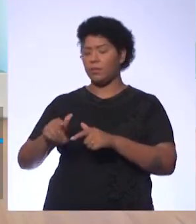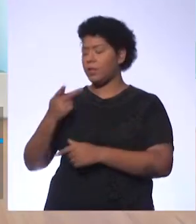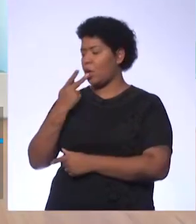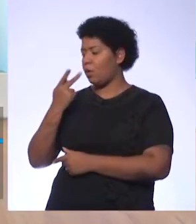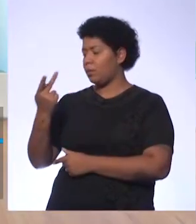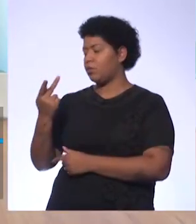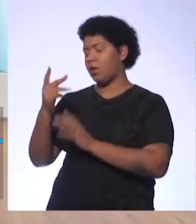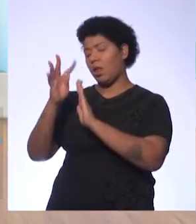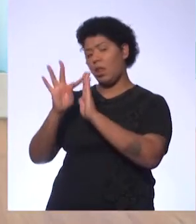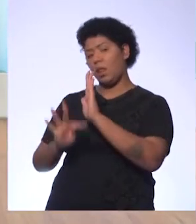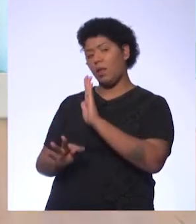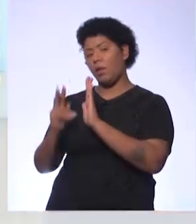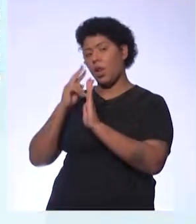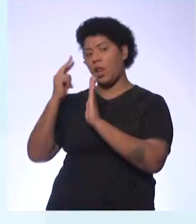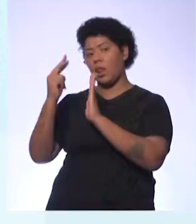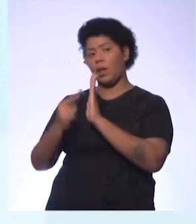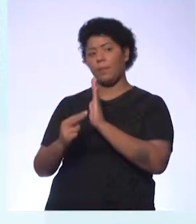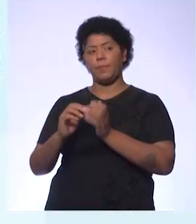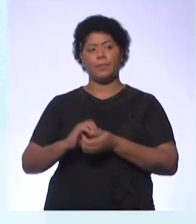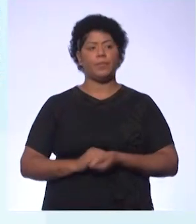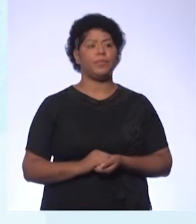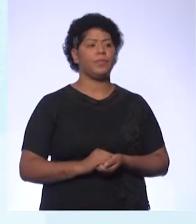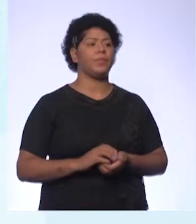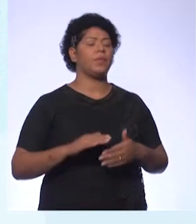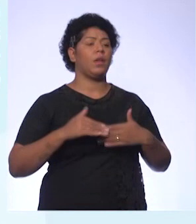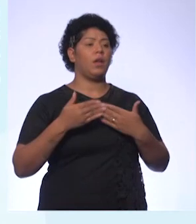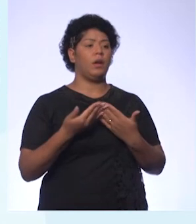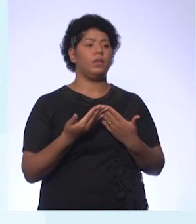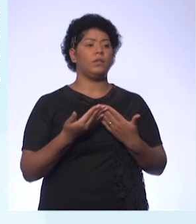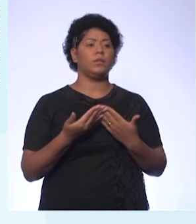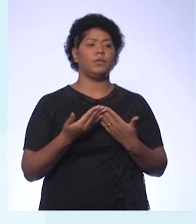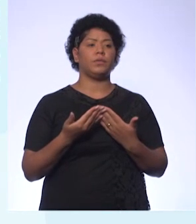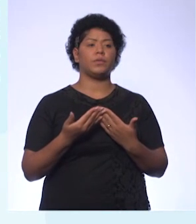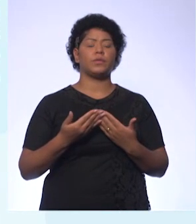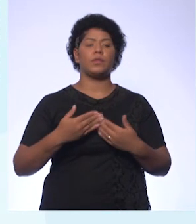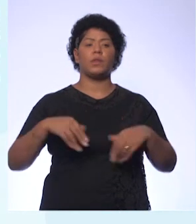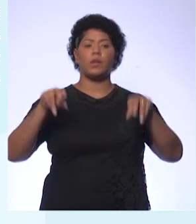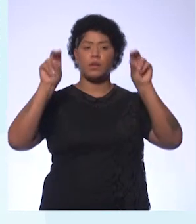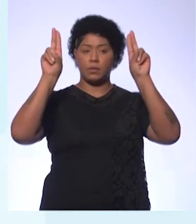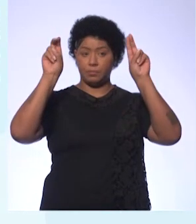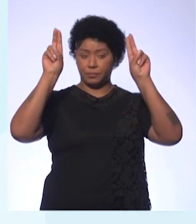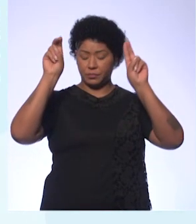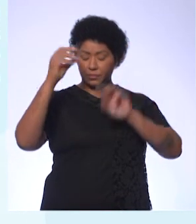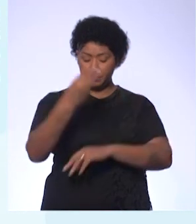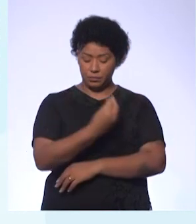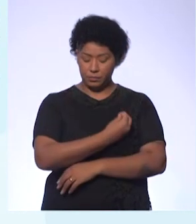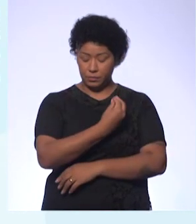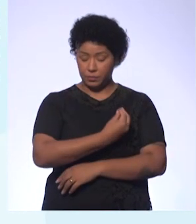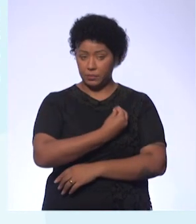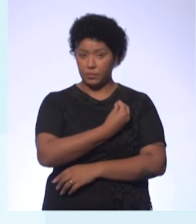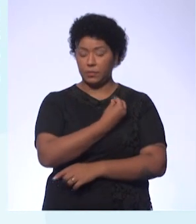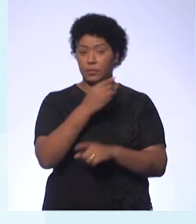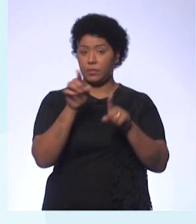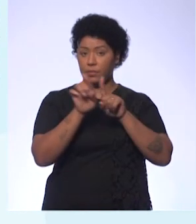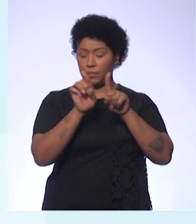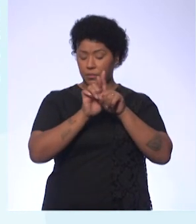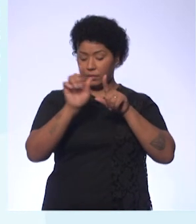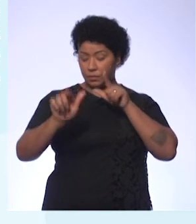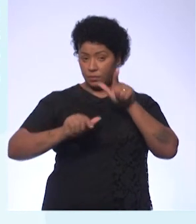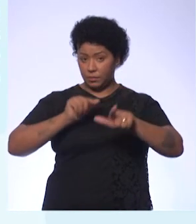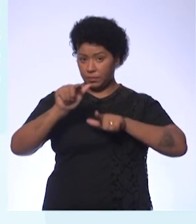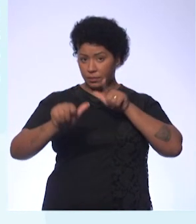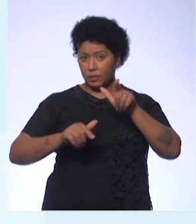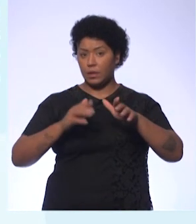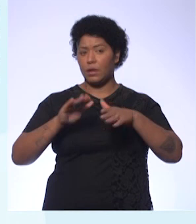por gentileza. Claro. Então, condições de vida e trabalho. Durante a Revolução Industrial,